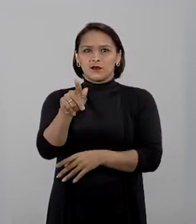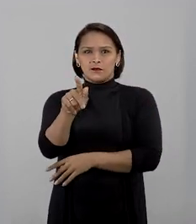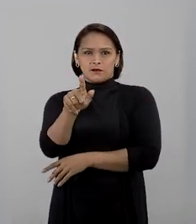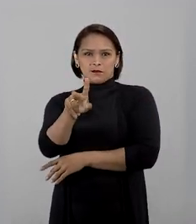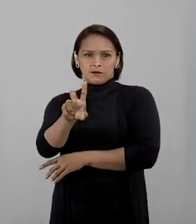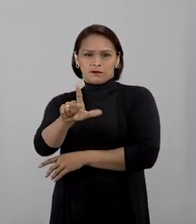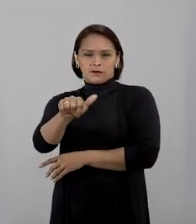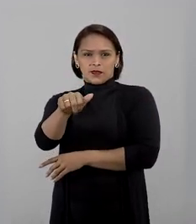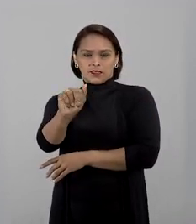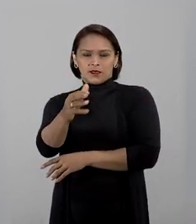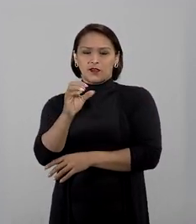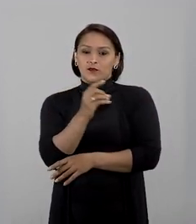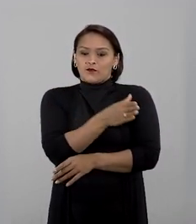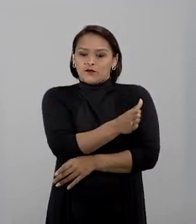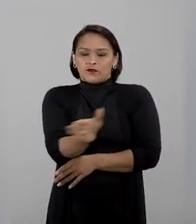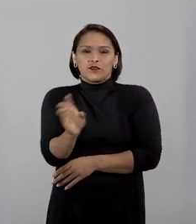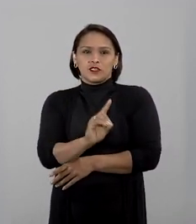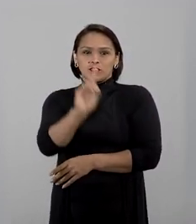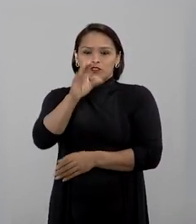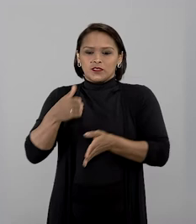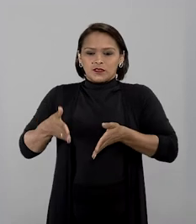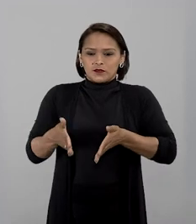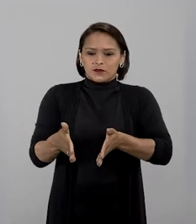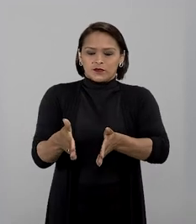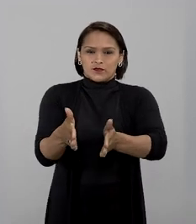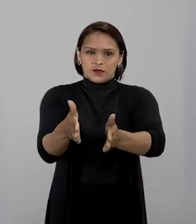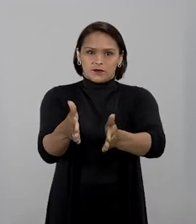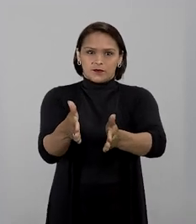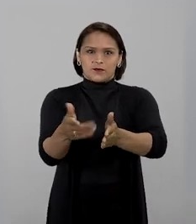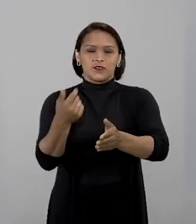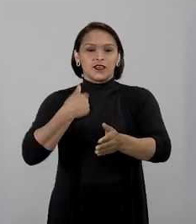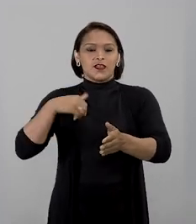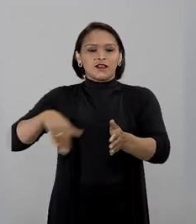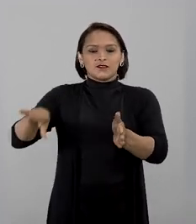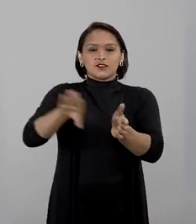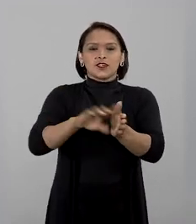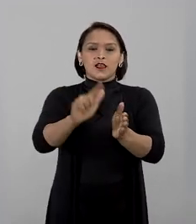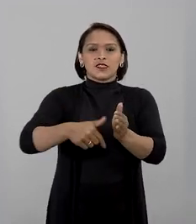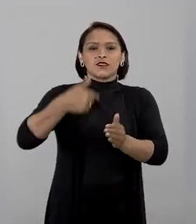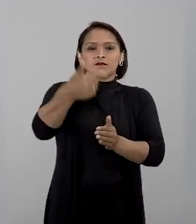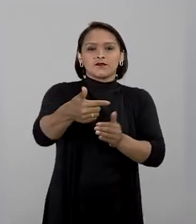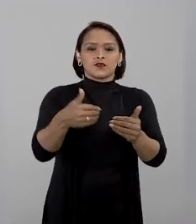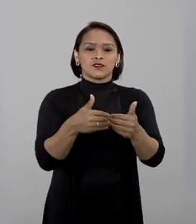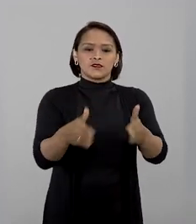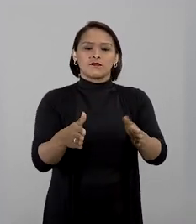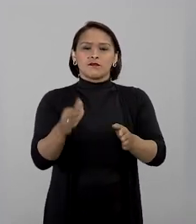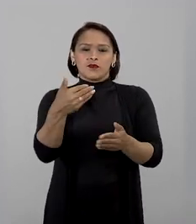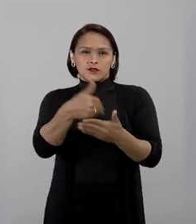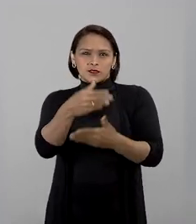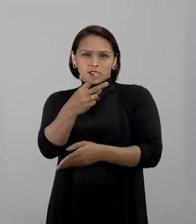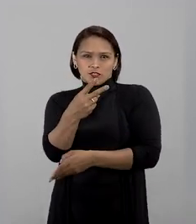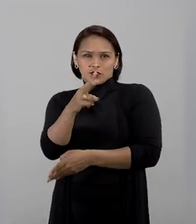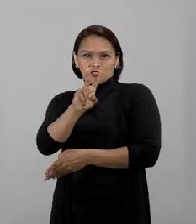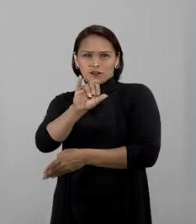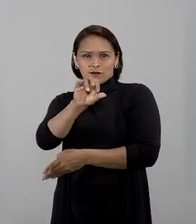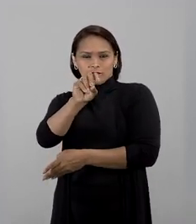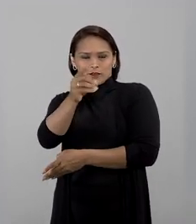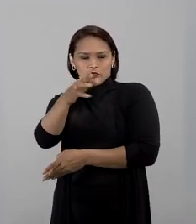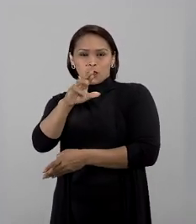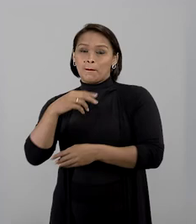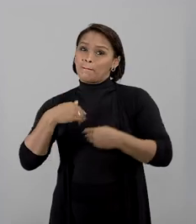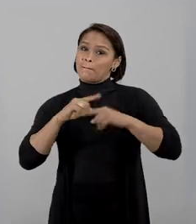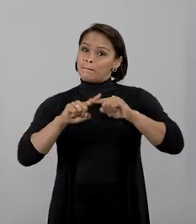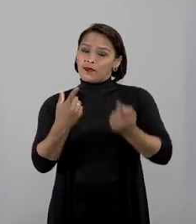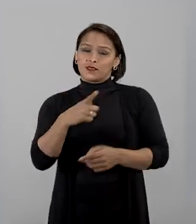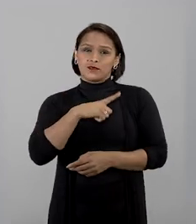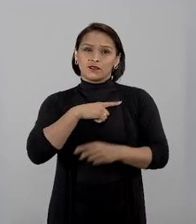o plenário. Vire à direita e siga pelo corredor. Ele estará logo depois da porta de vidro. Mas se